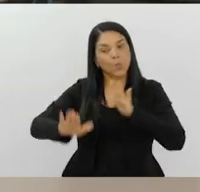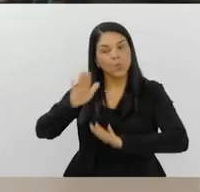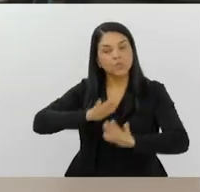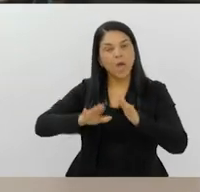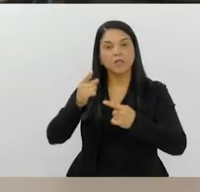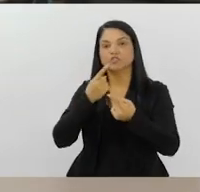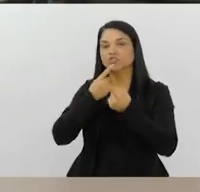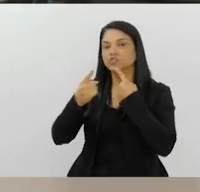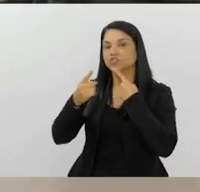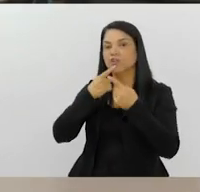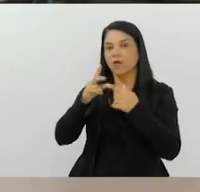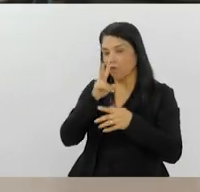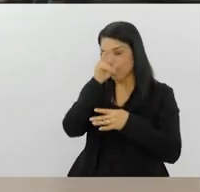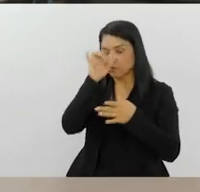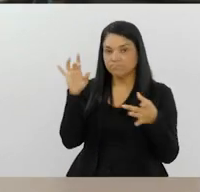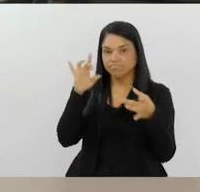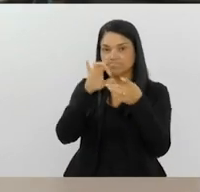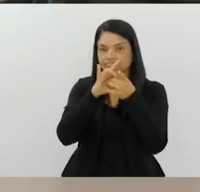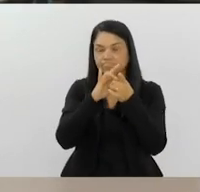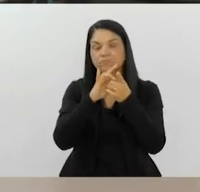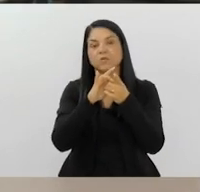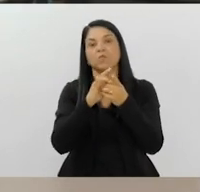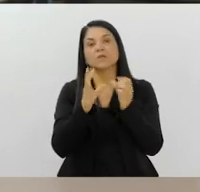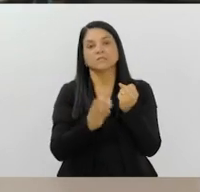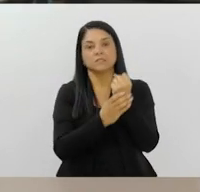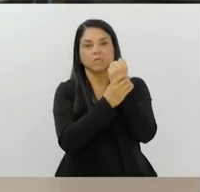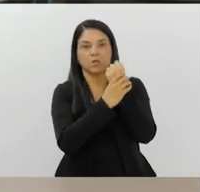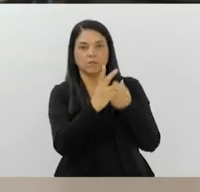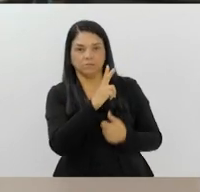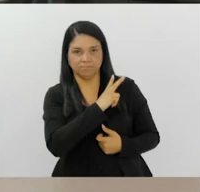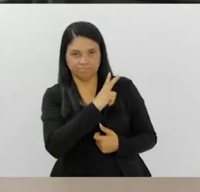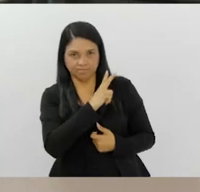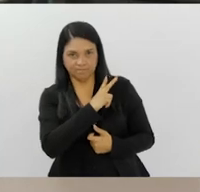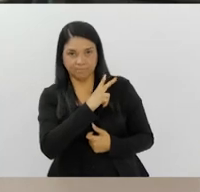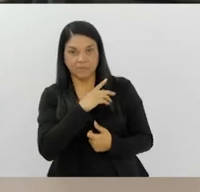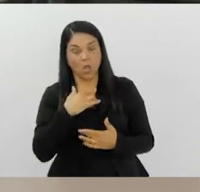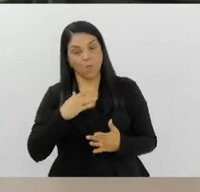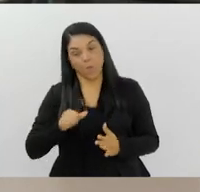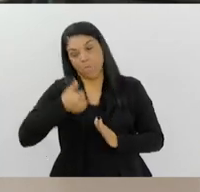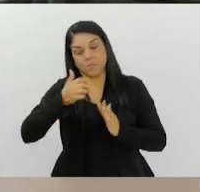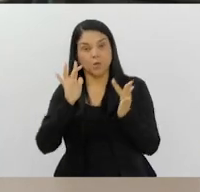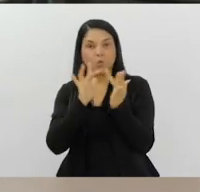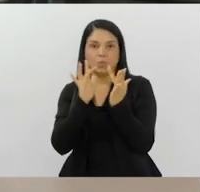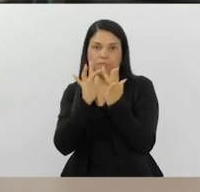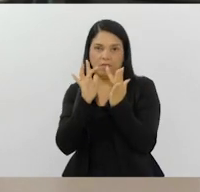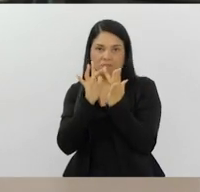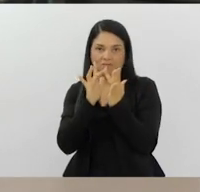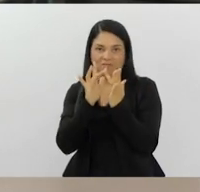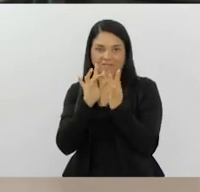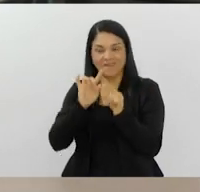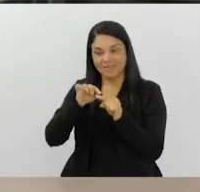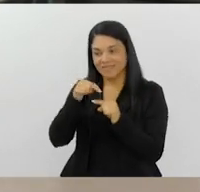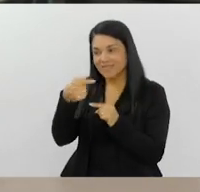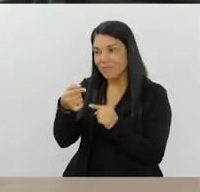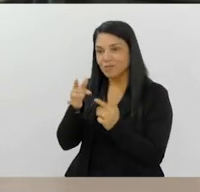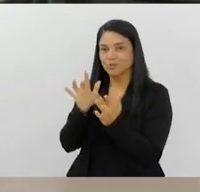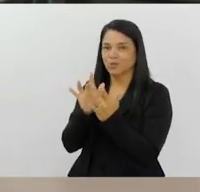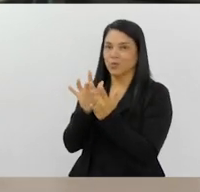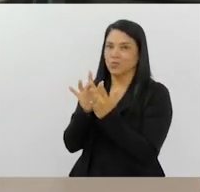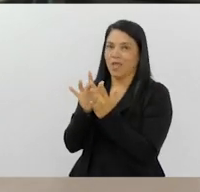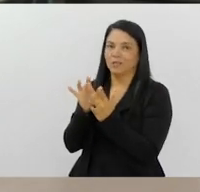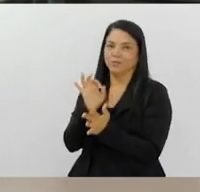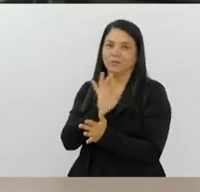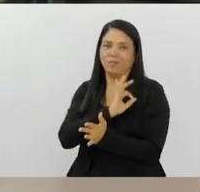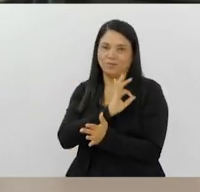fortalecido com as seguranças privadas porque ela é o meu primeiro contato depois eu tenho contato com vocês né tipo